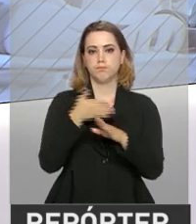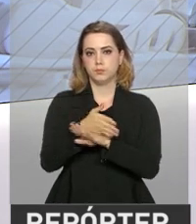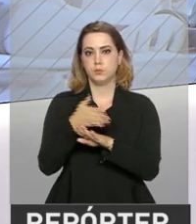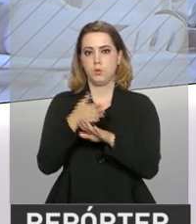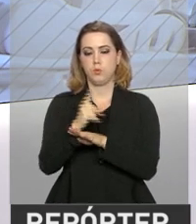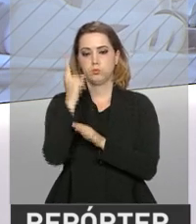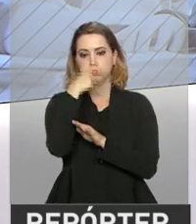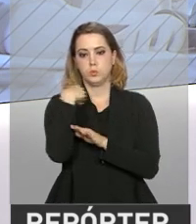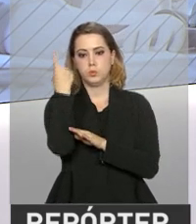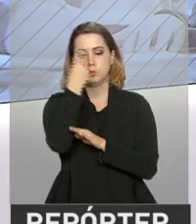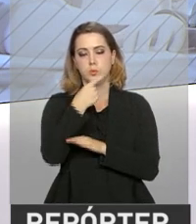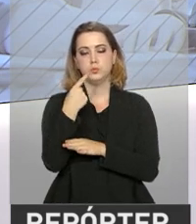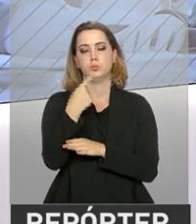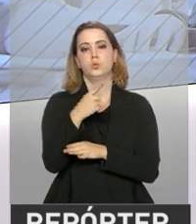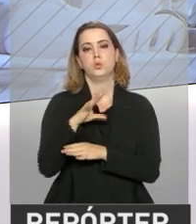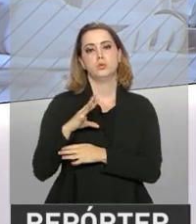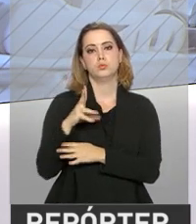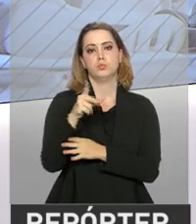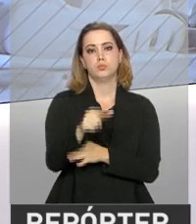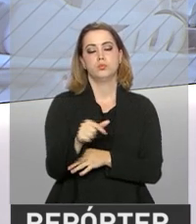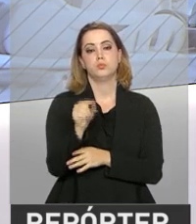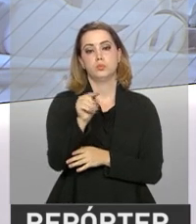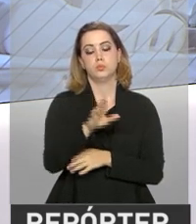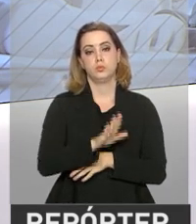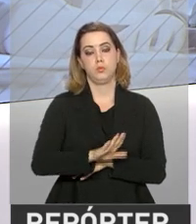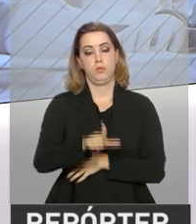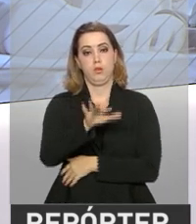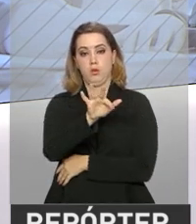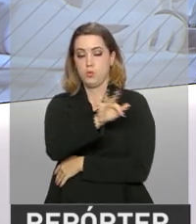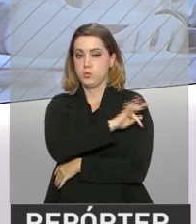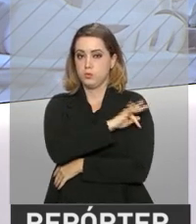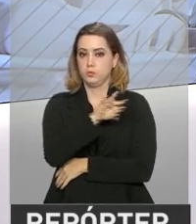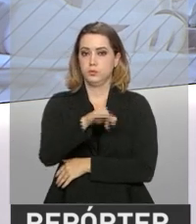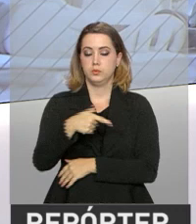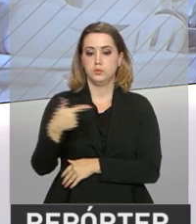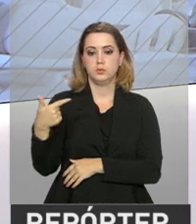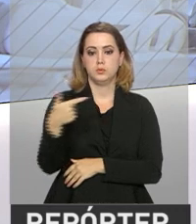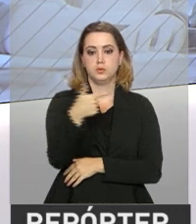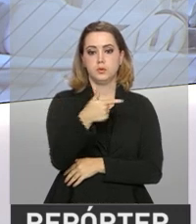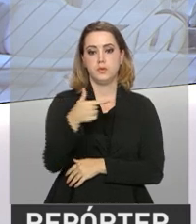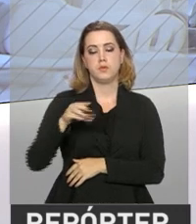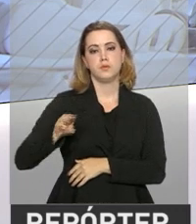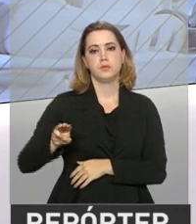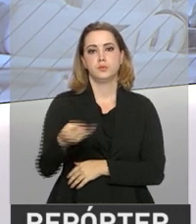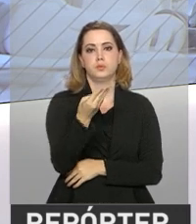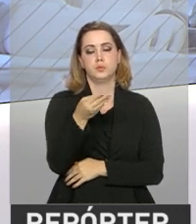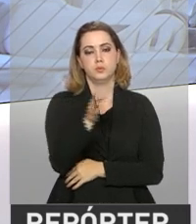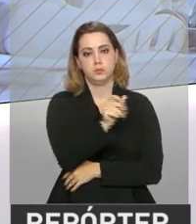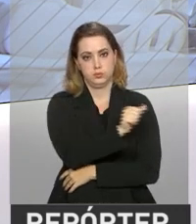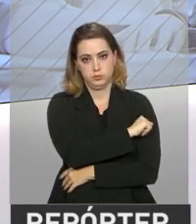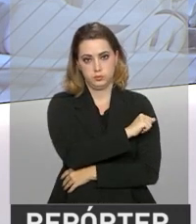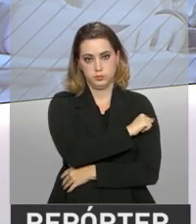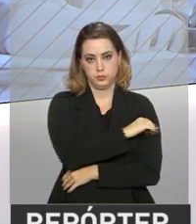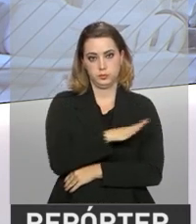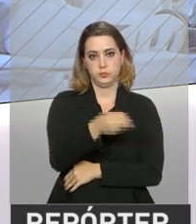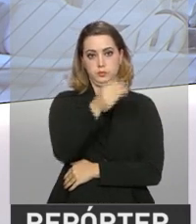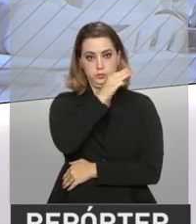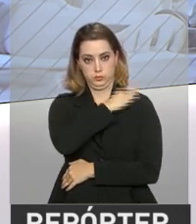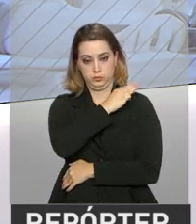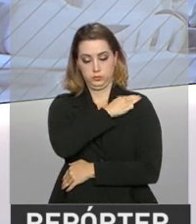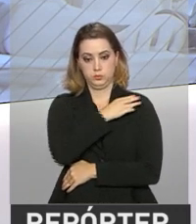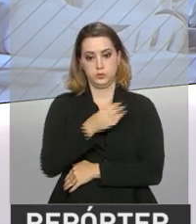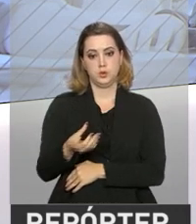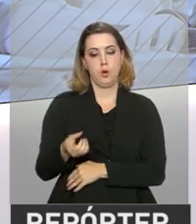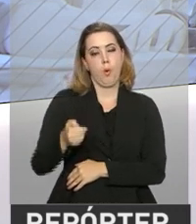período integral no ensino fundamental nós temos 22,4 milhões de estudantes no ensino médio